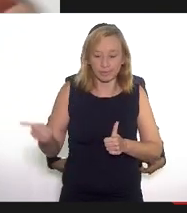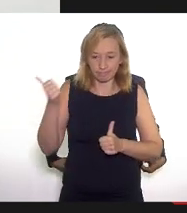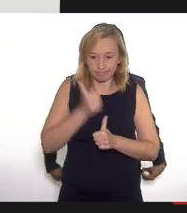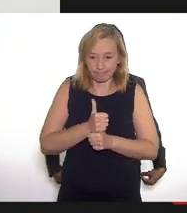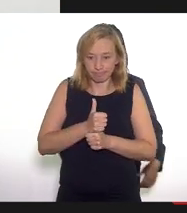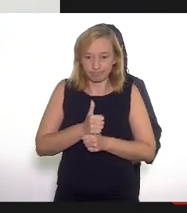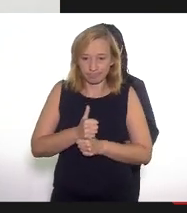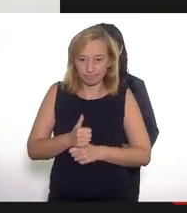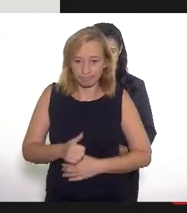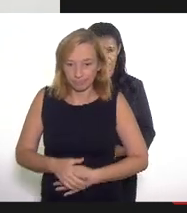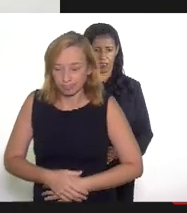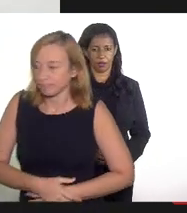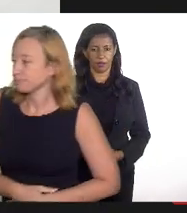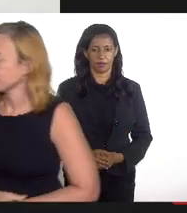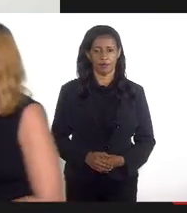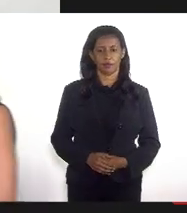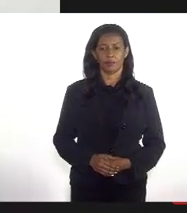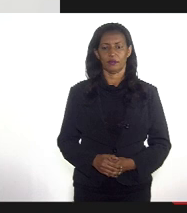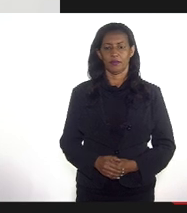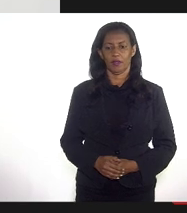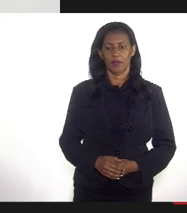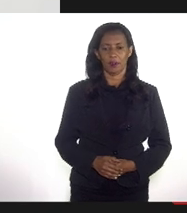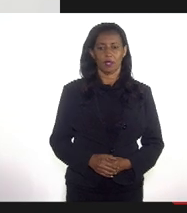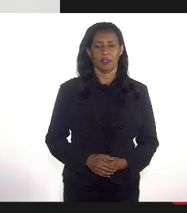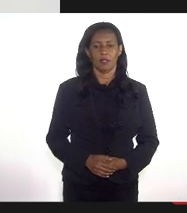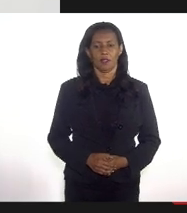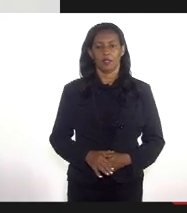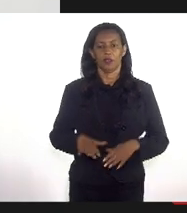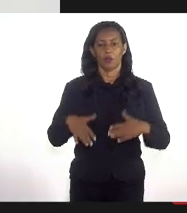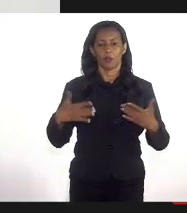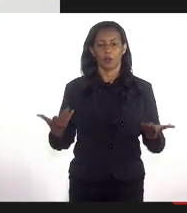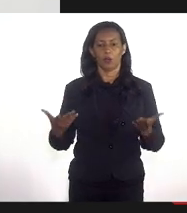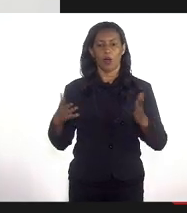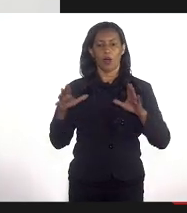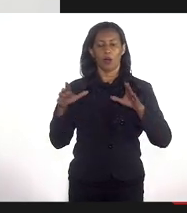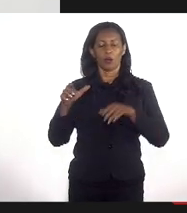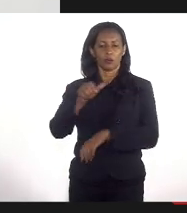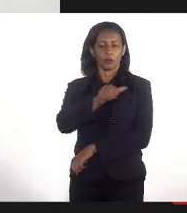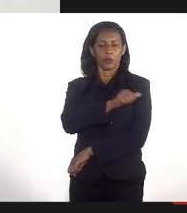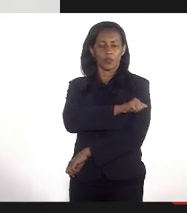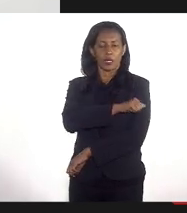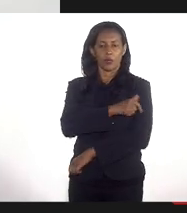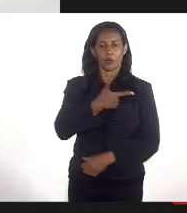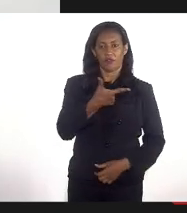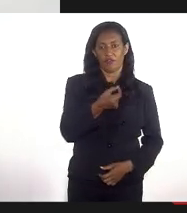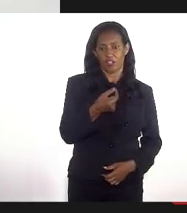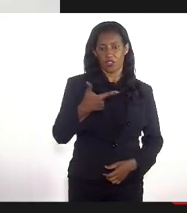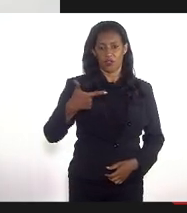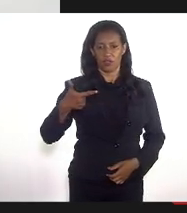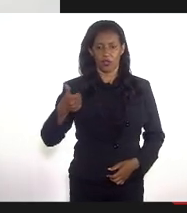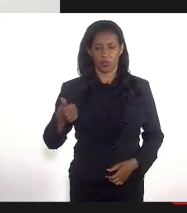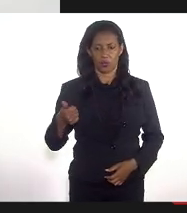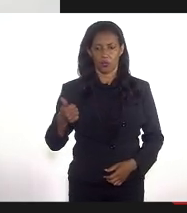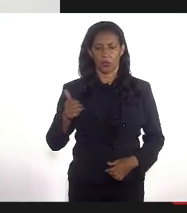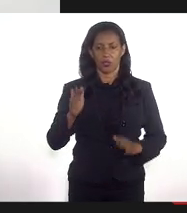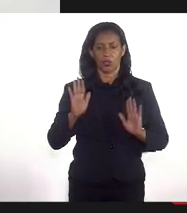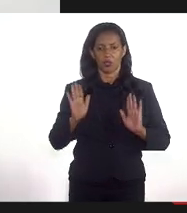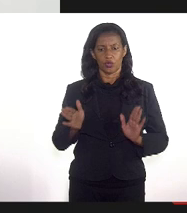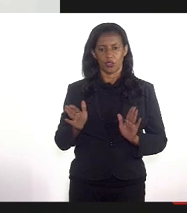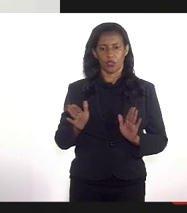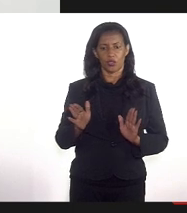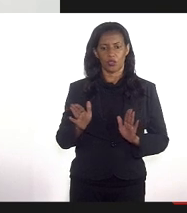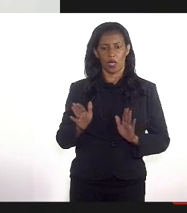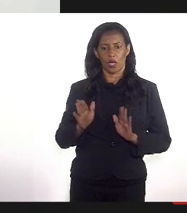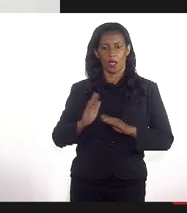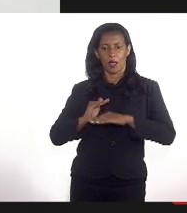esse biênio letivo, no qual os alunos, em 2021, já passaram pela